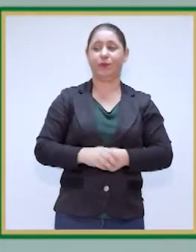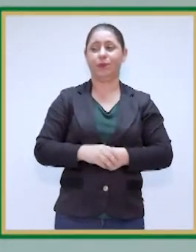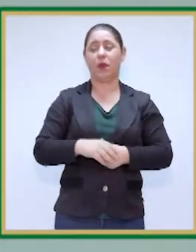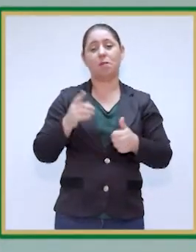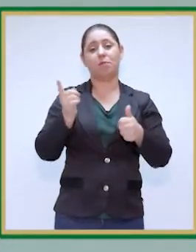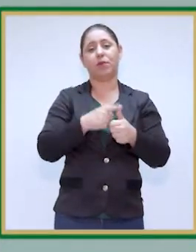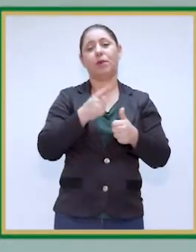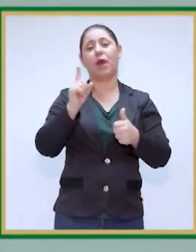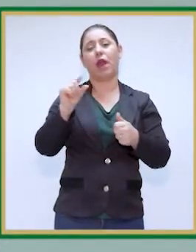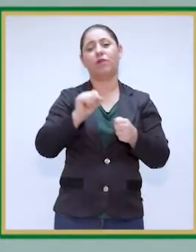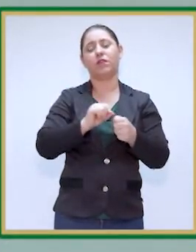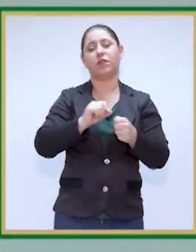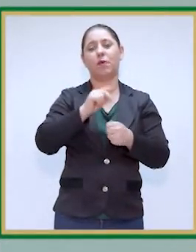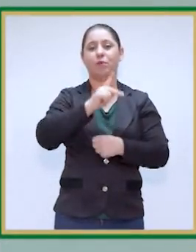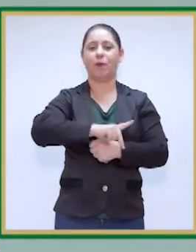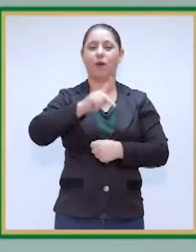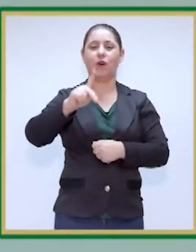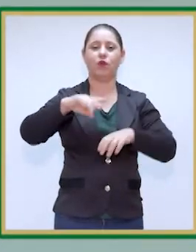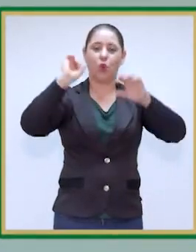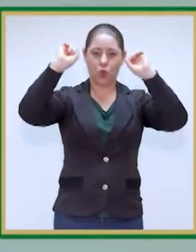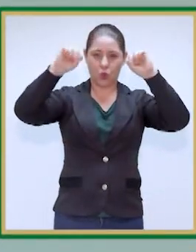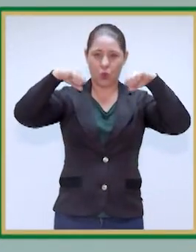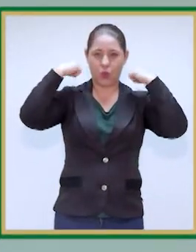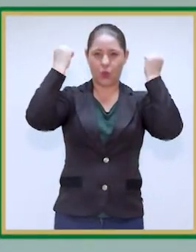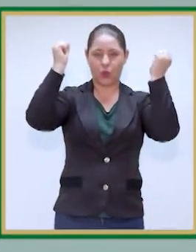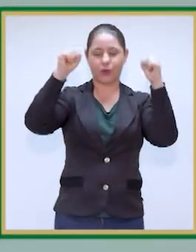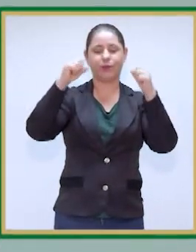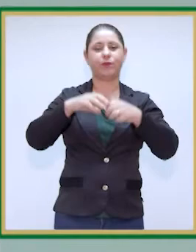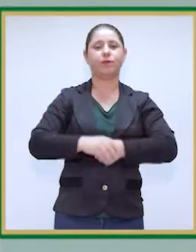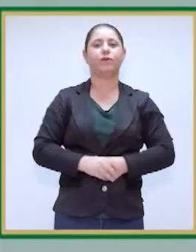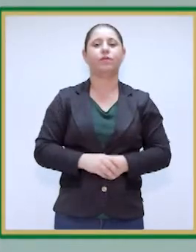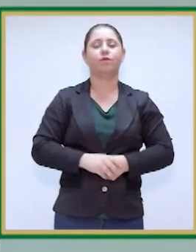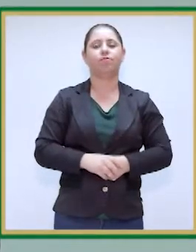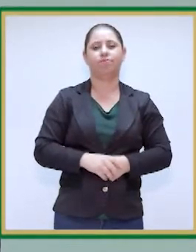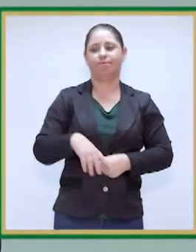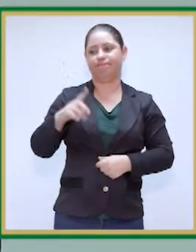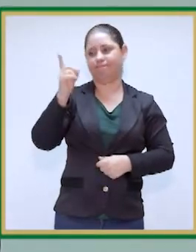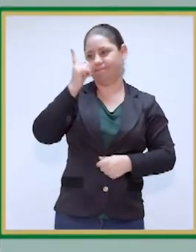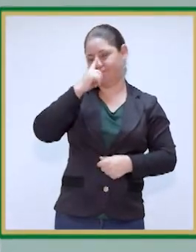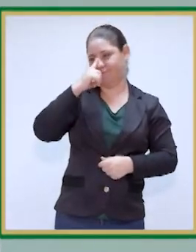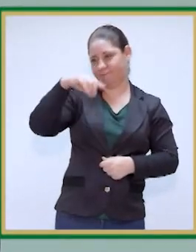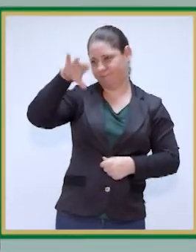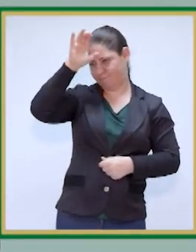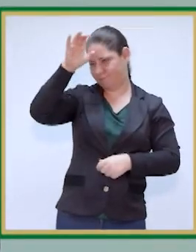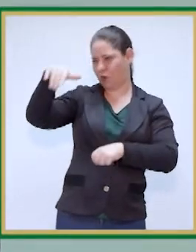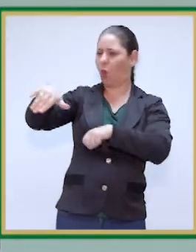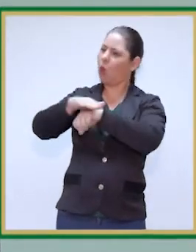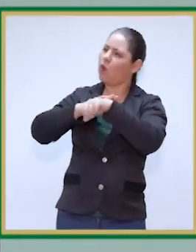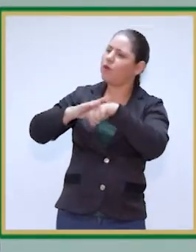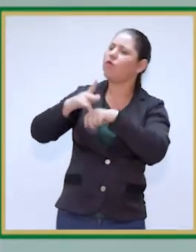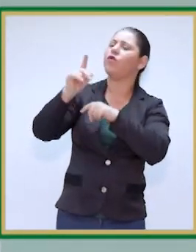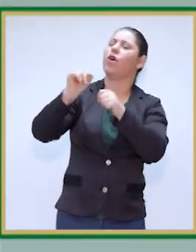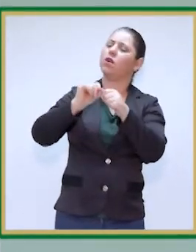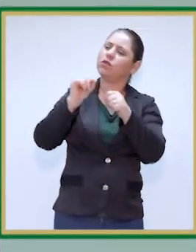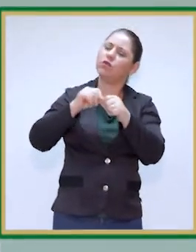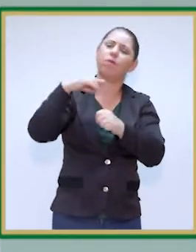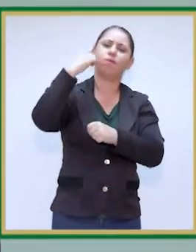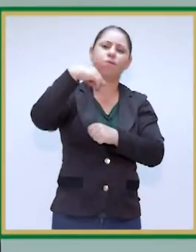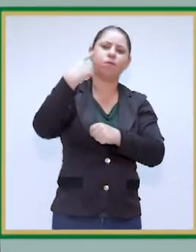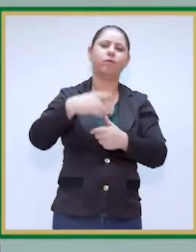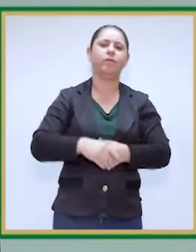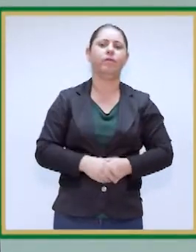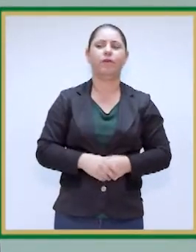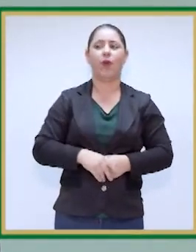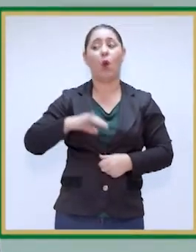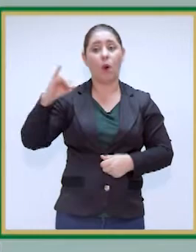esporte e a minha primeira opção era ser professor de educação física. Uhum. Minha mãe e um tio meu conversaram comigo, falaram: faz